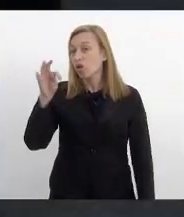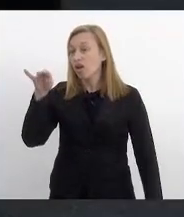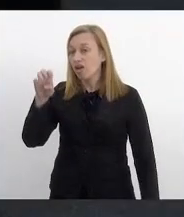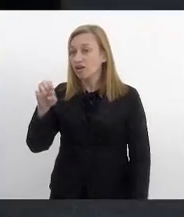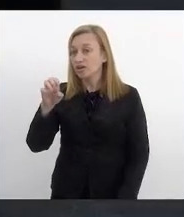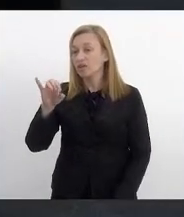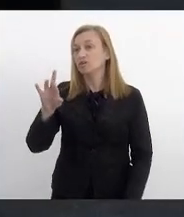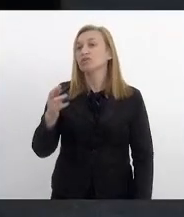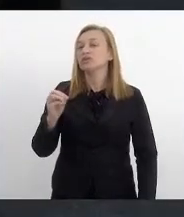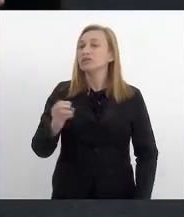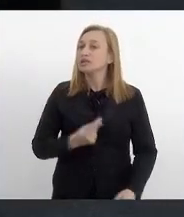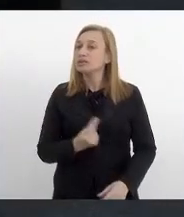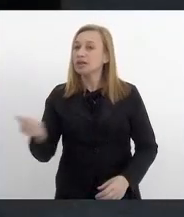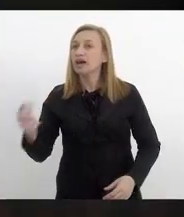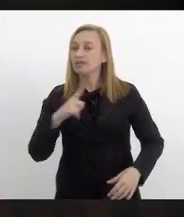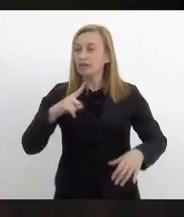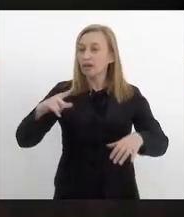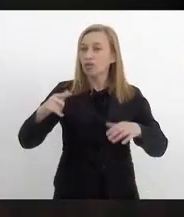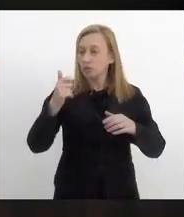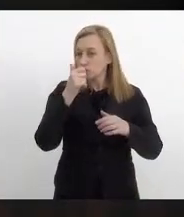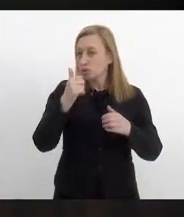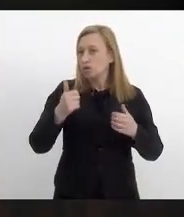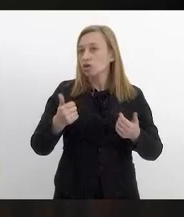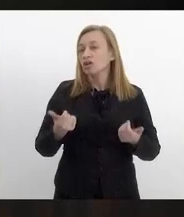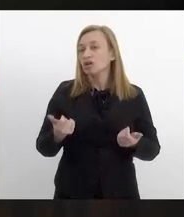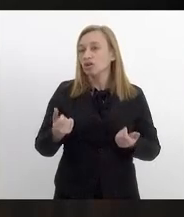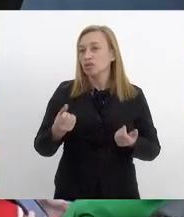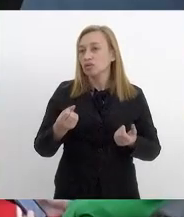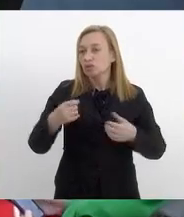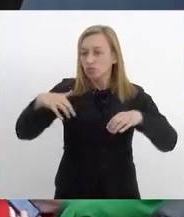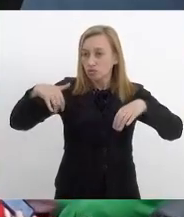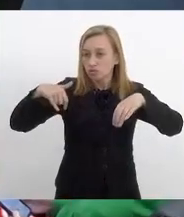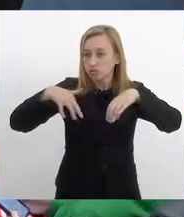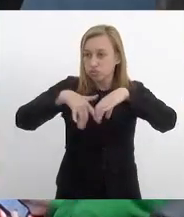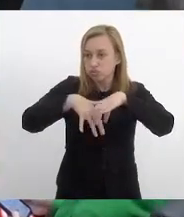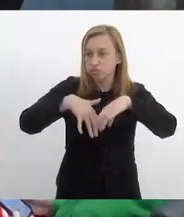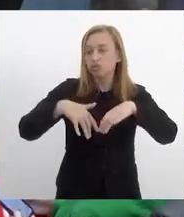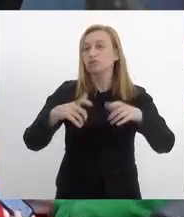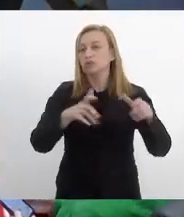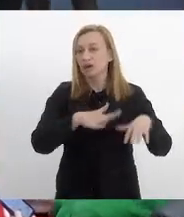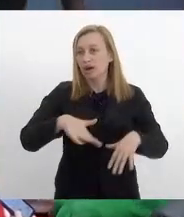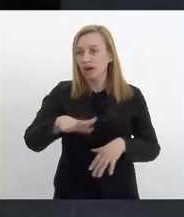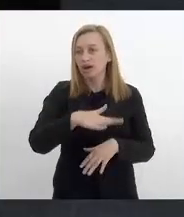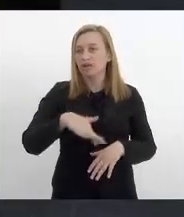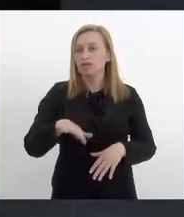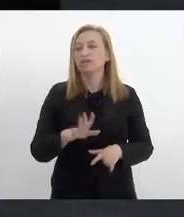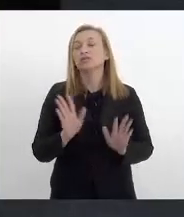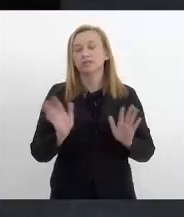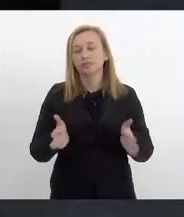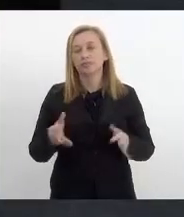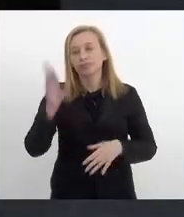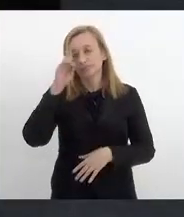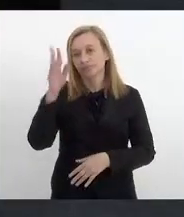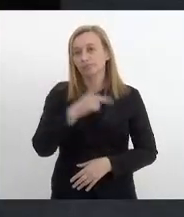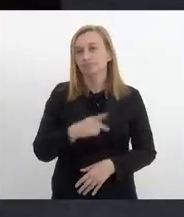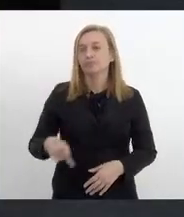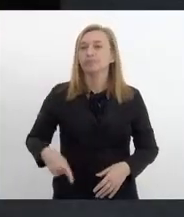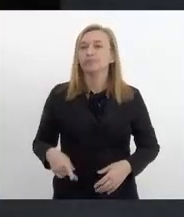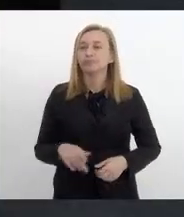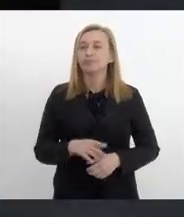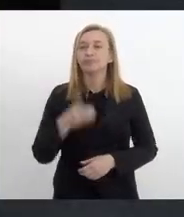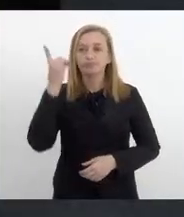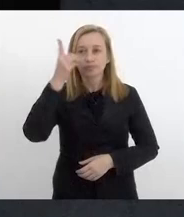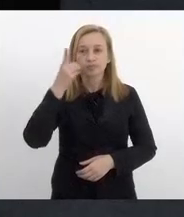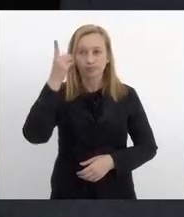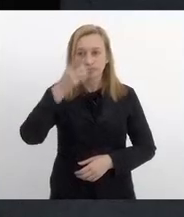Da área. É, vou mandar para Vossa Excelência nesse instante. Tá bom. Mas deputado, em assim sendo, senhor presidente. Luiz Paulo.